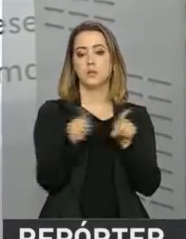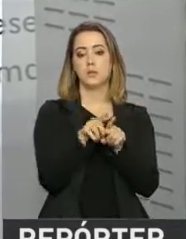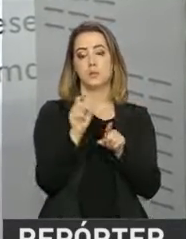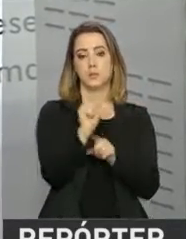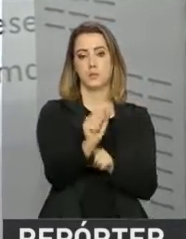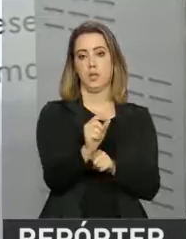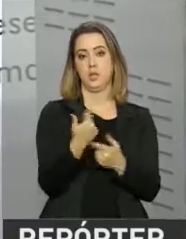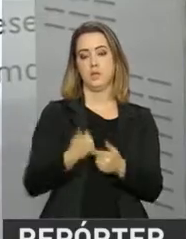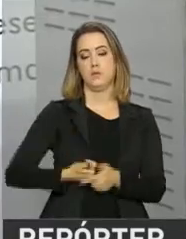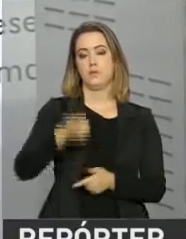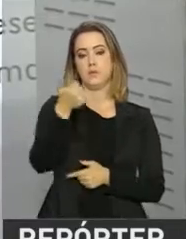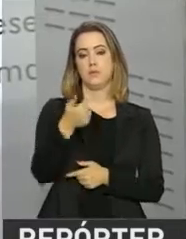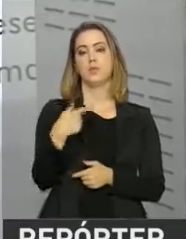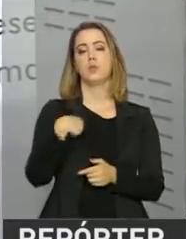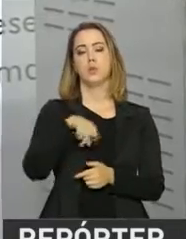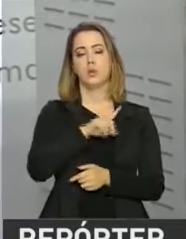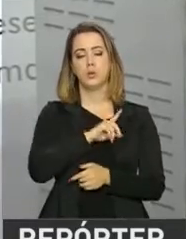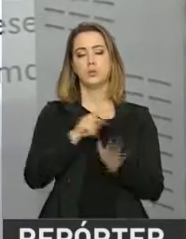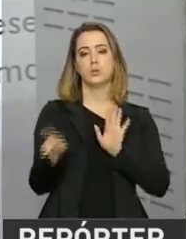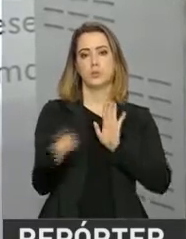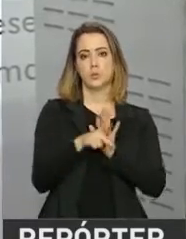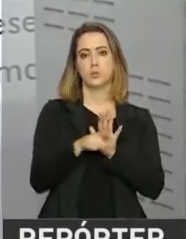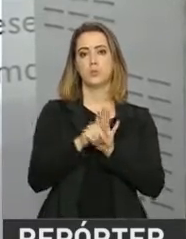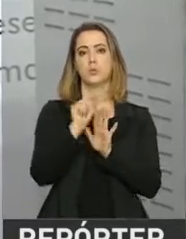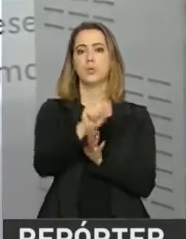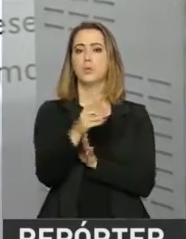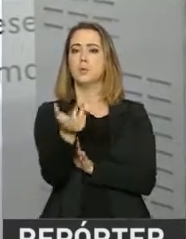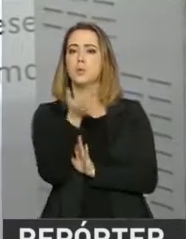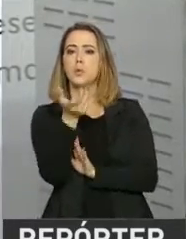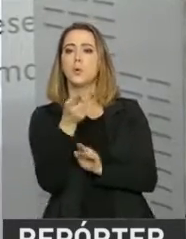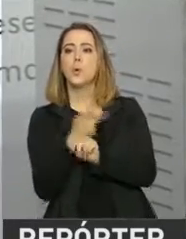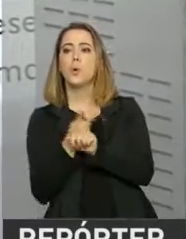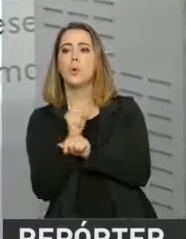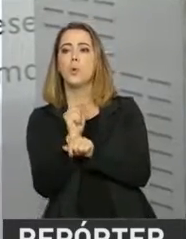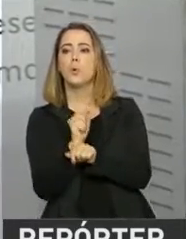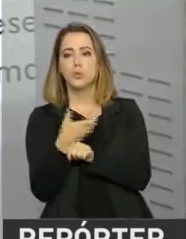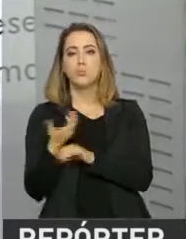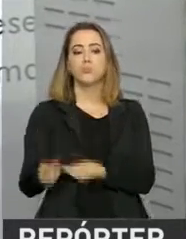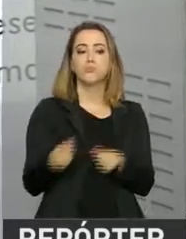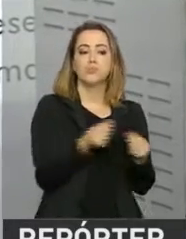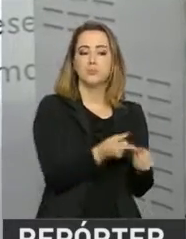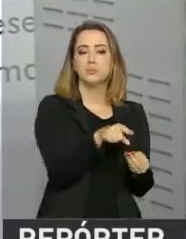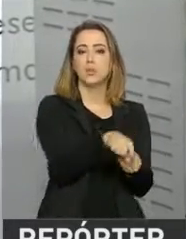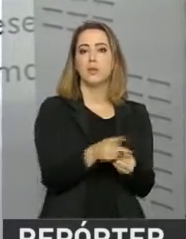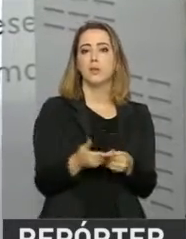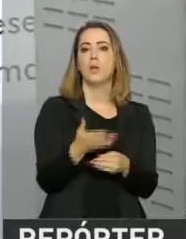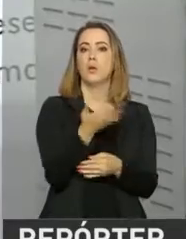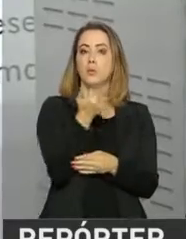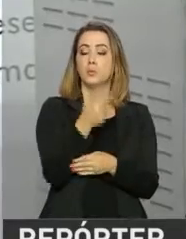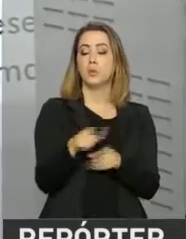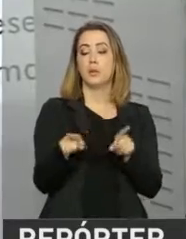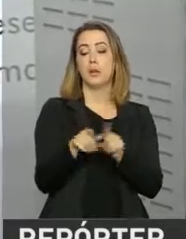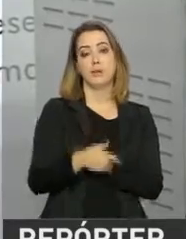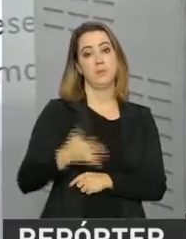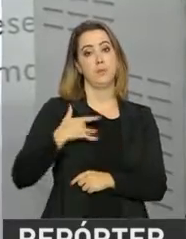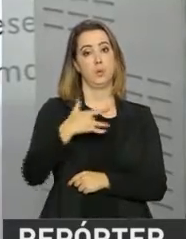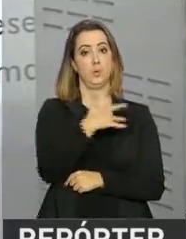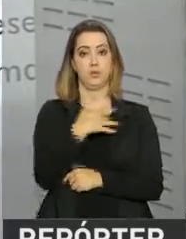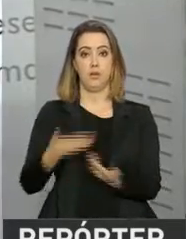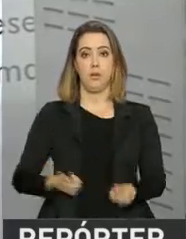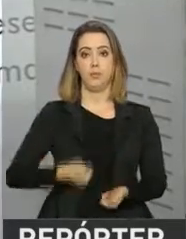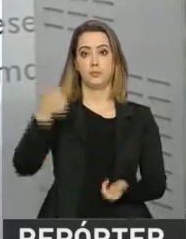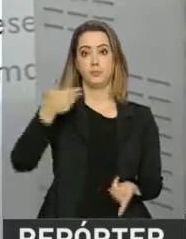alimentos, esse é o nosso papel, é atender aquilo que o consumidor busca e as pessoas estão buscando produtos mais saudáveis, né? Só que